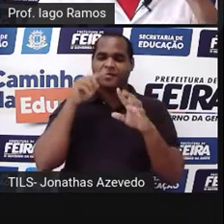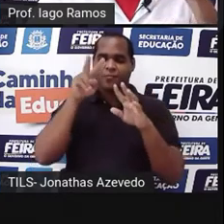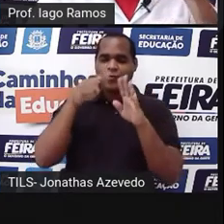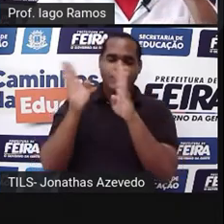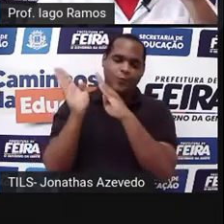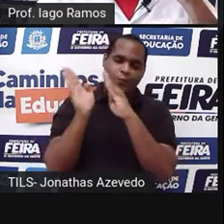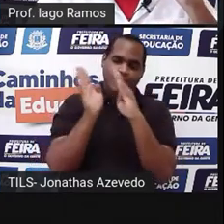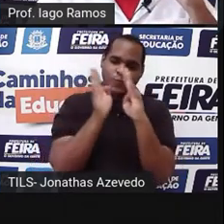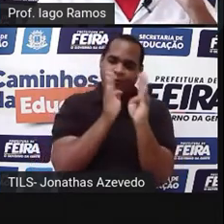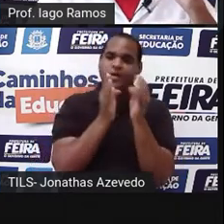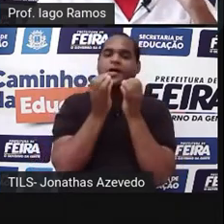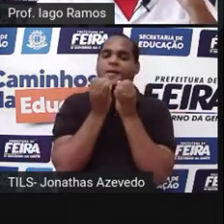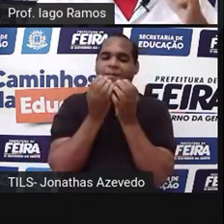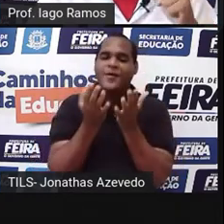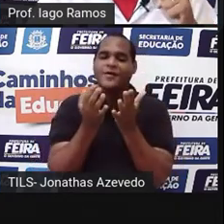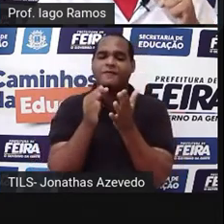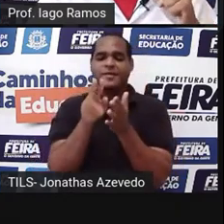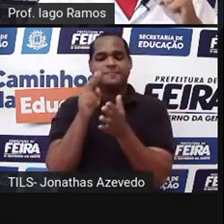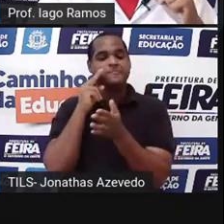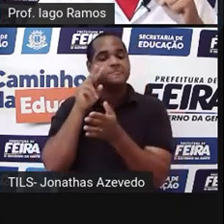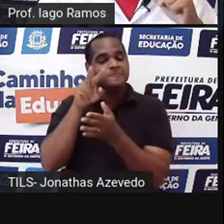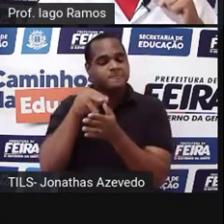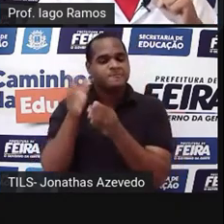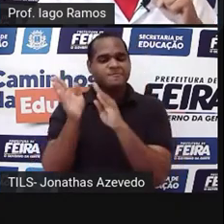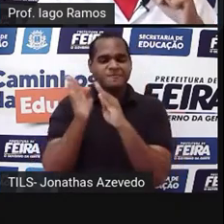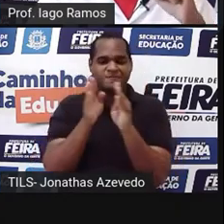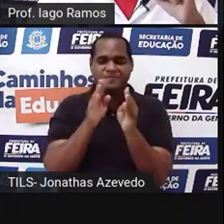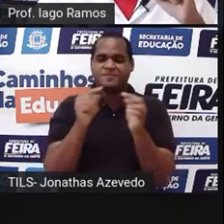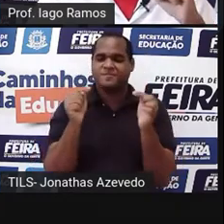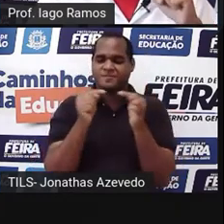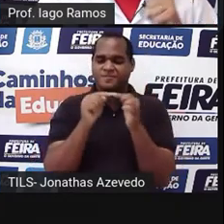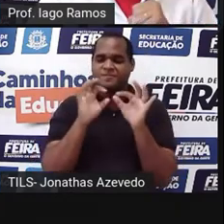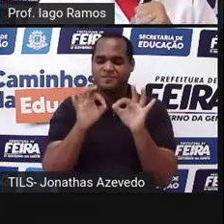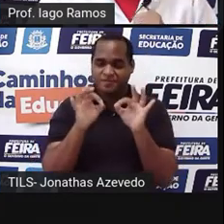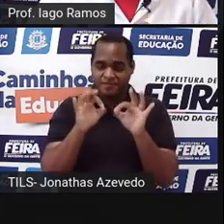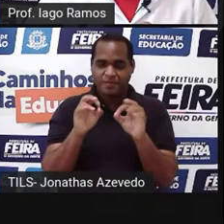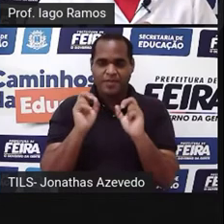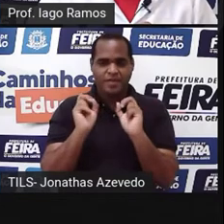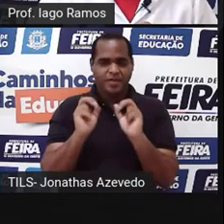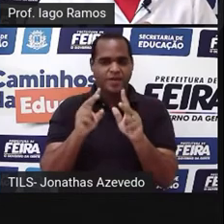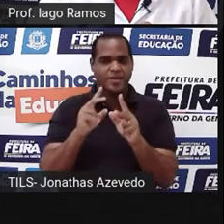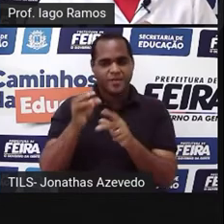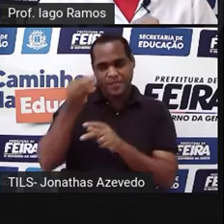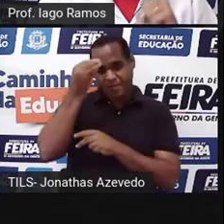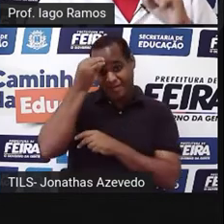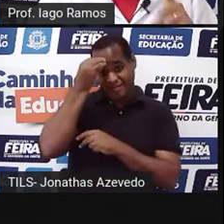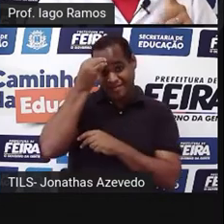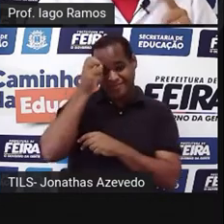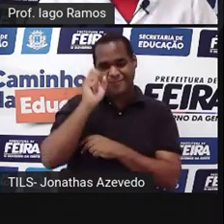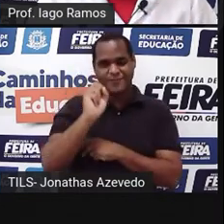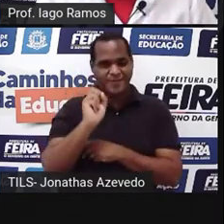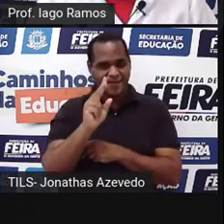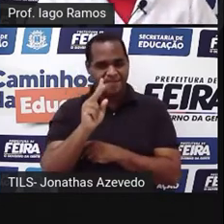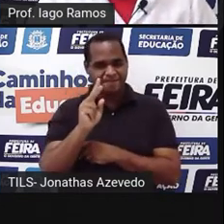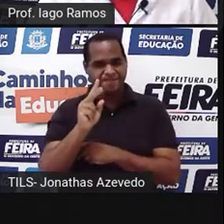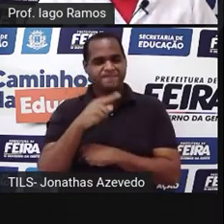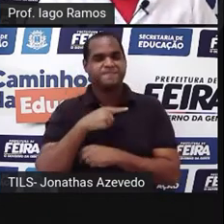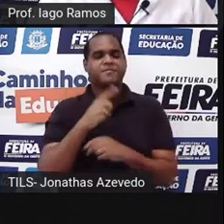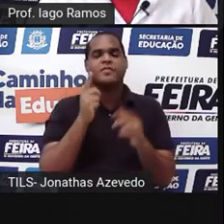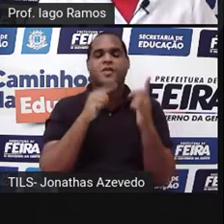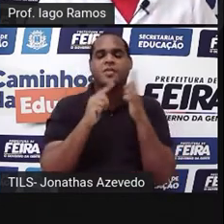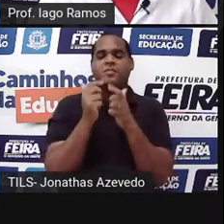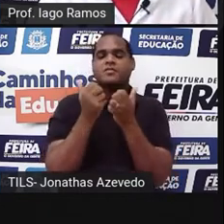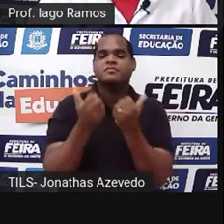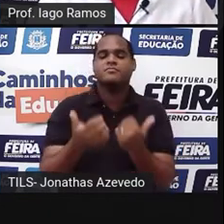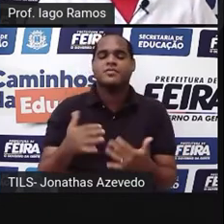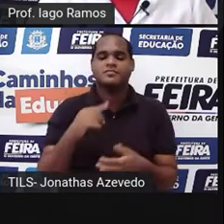para você ficar com isso, né? Para você ficar com isso na memória. E a gente conseguiu o que a gente tem